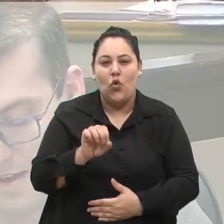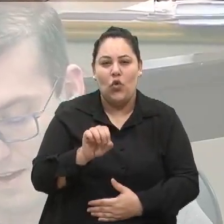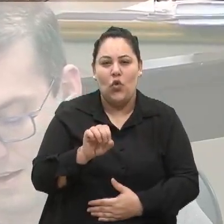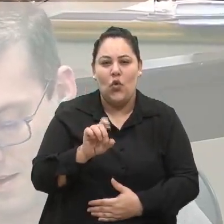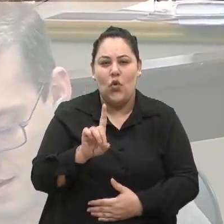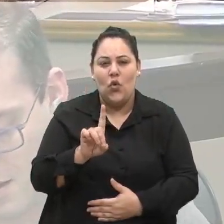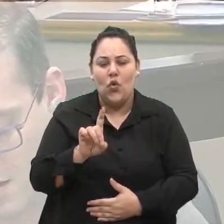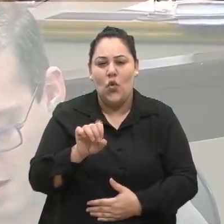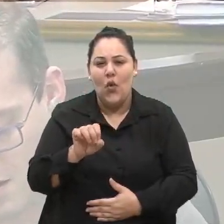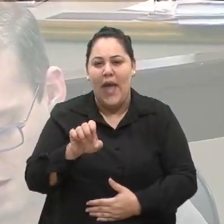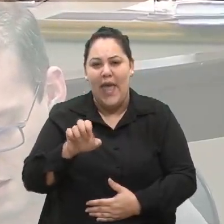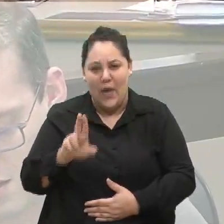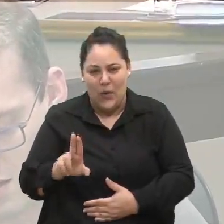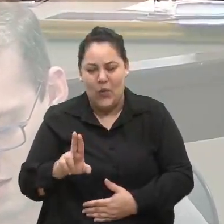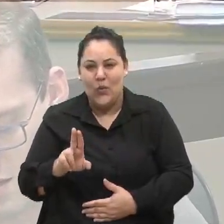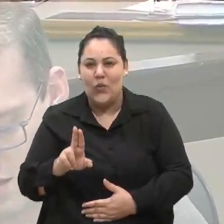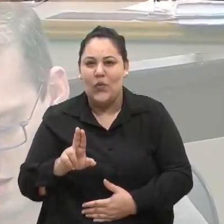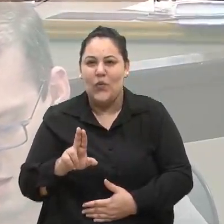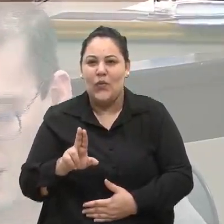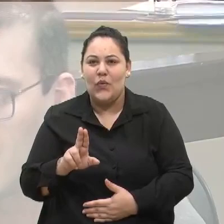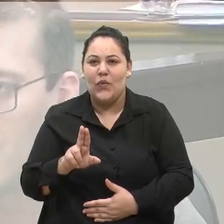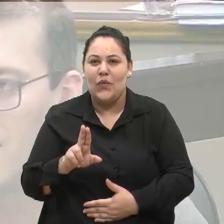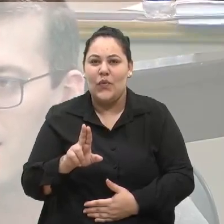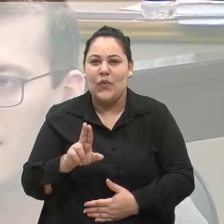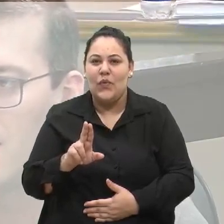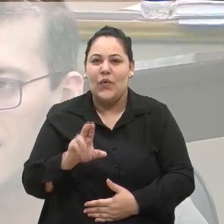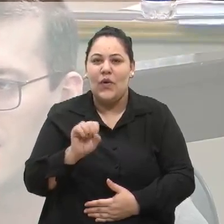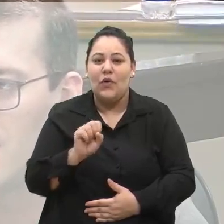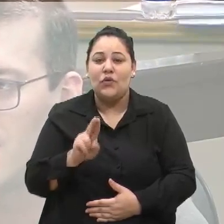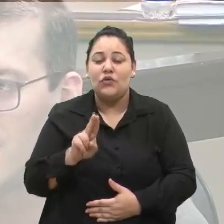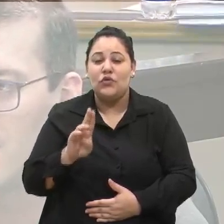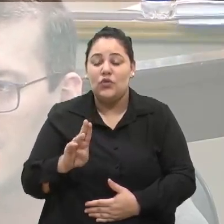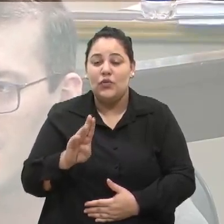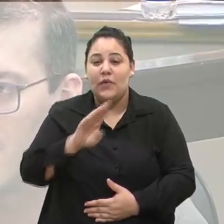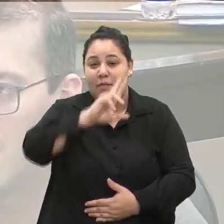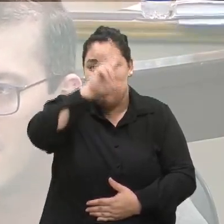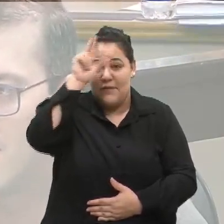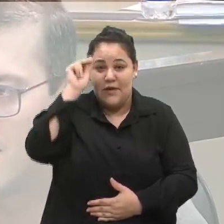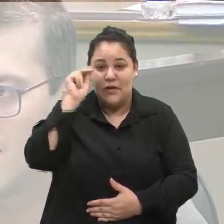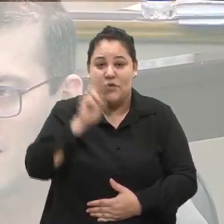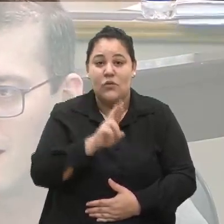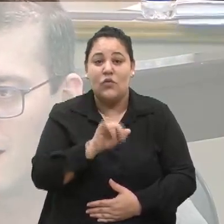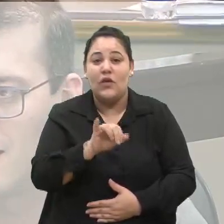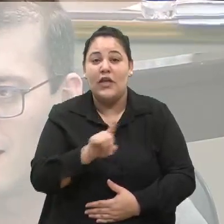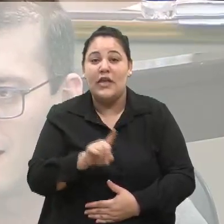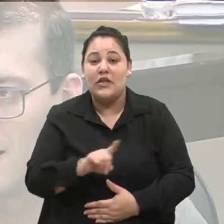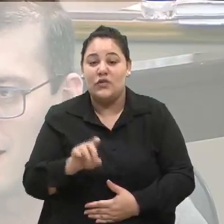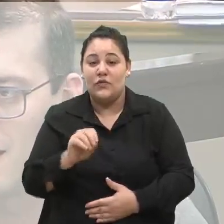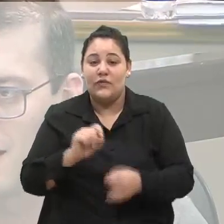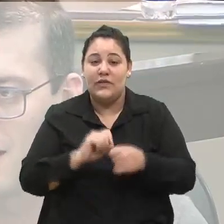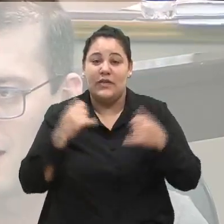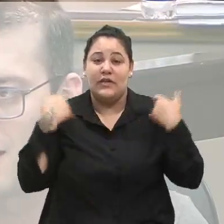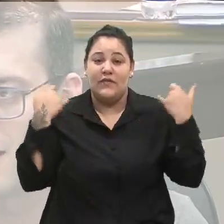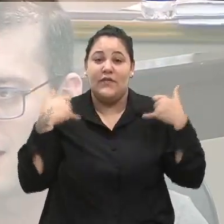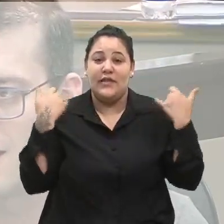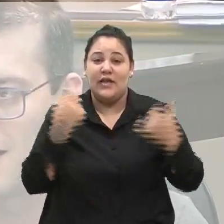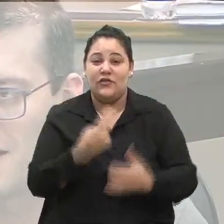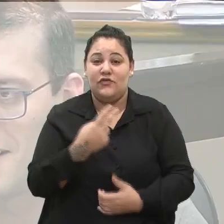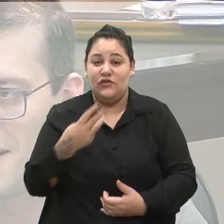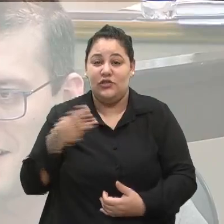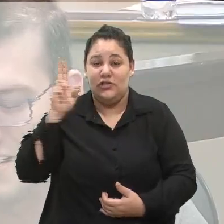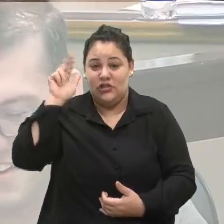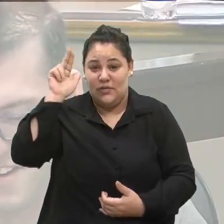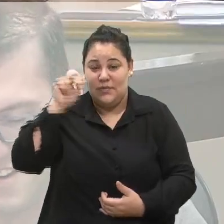subprefeito do Desvio Risso, né, que aniversariou no dia 23 de abril. Ao senhor